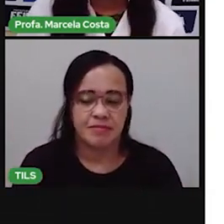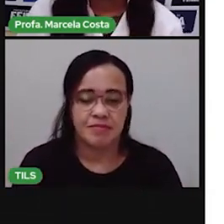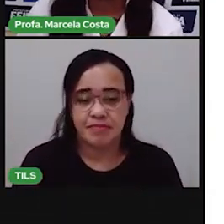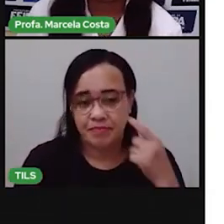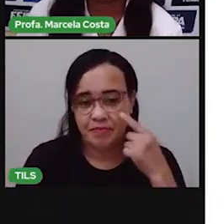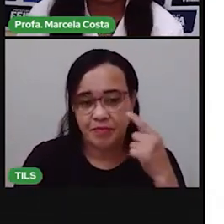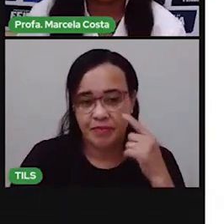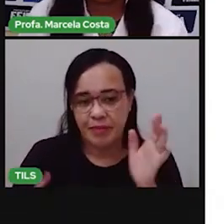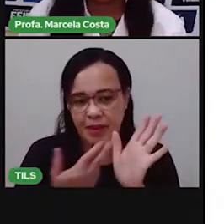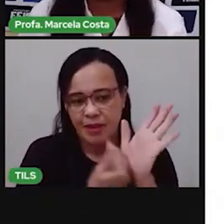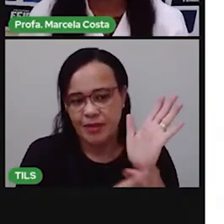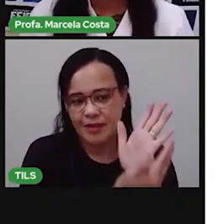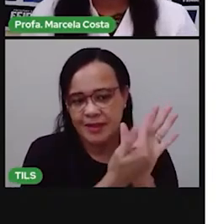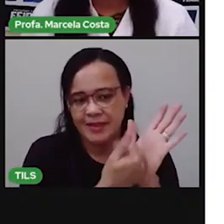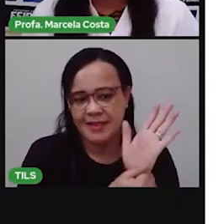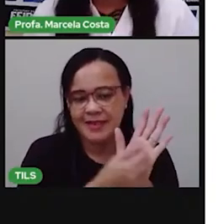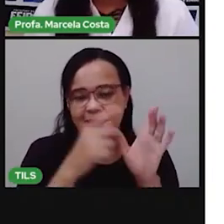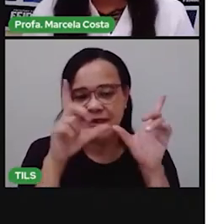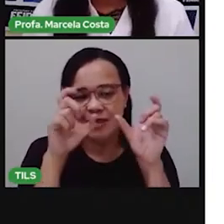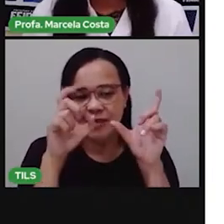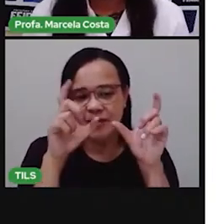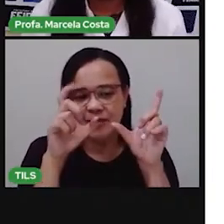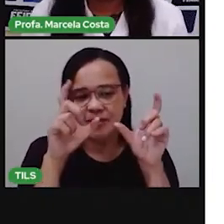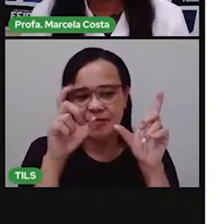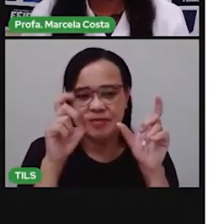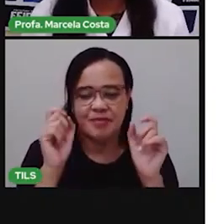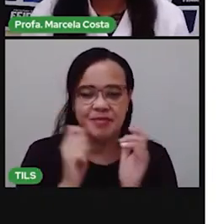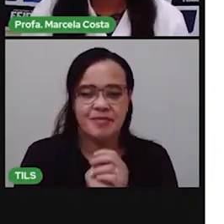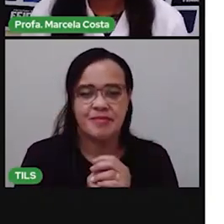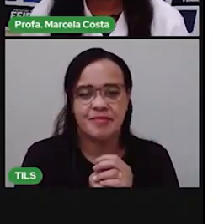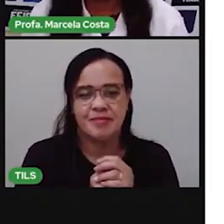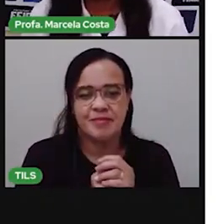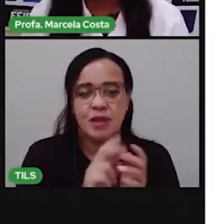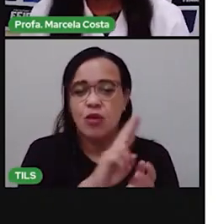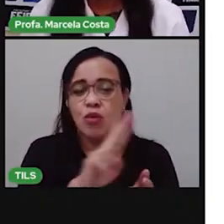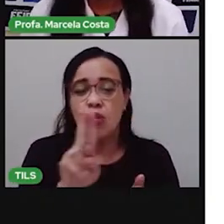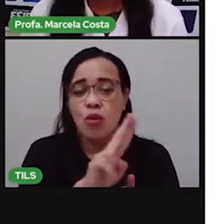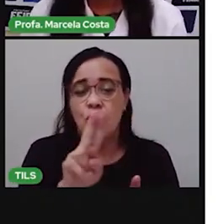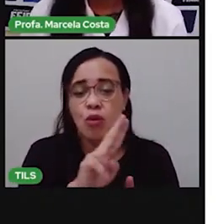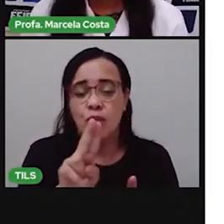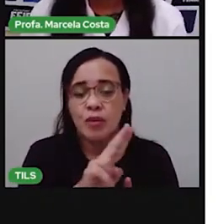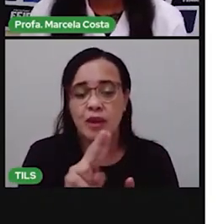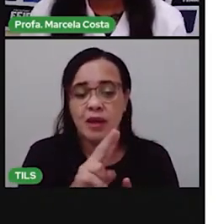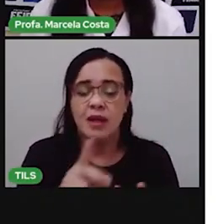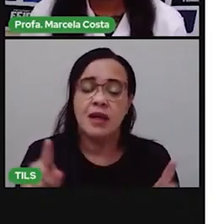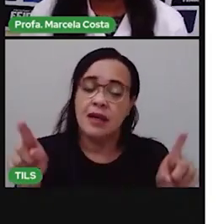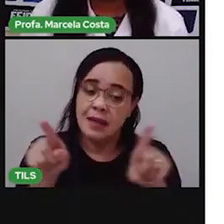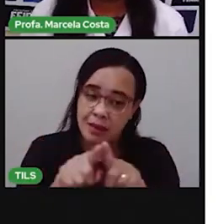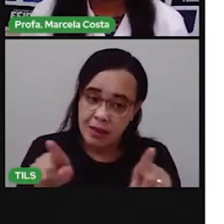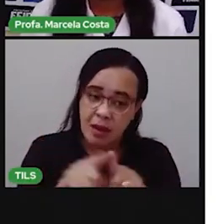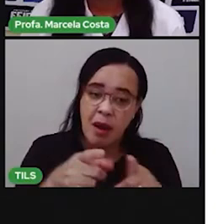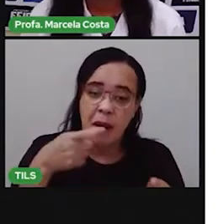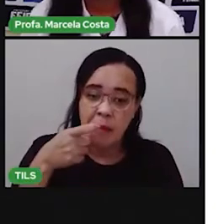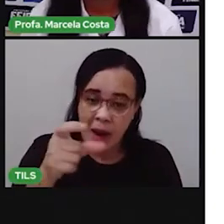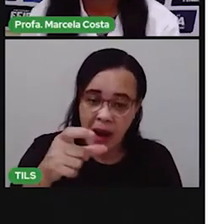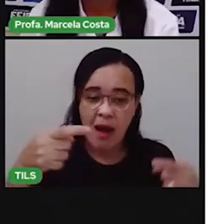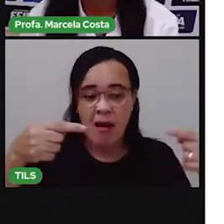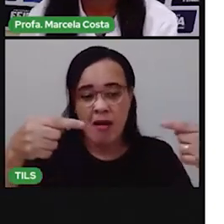Agora aqui, observe essa imagem e diga, escreva aí o nome e uma palavra que rime com